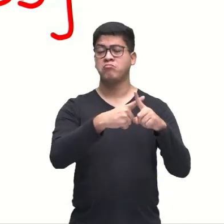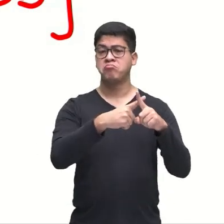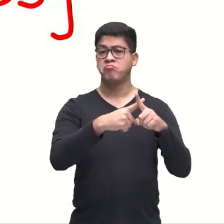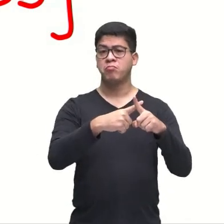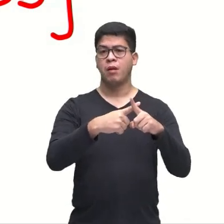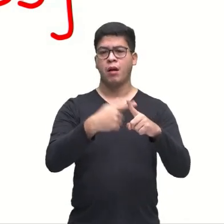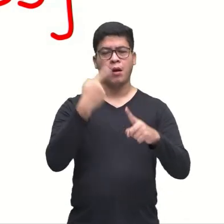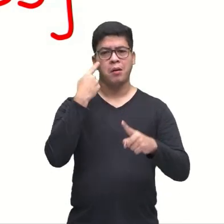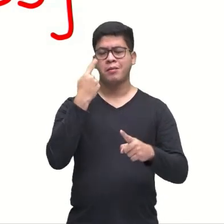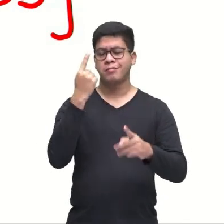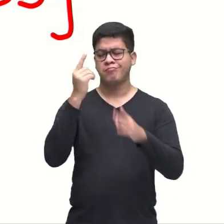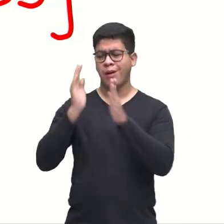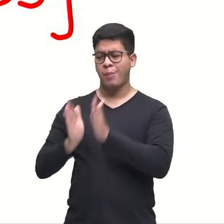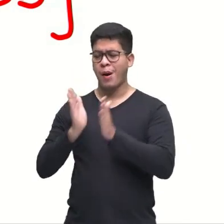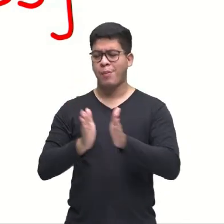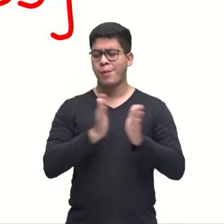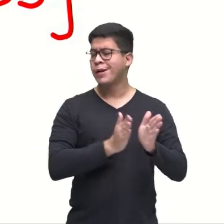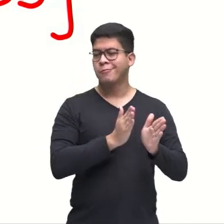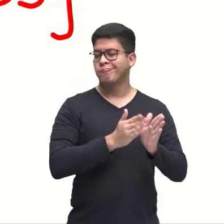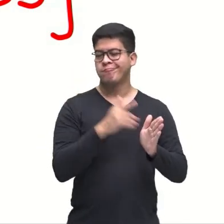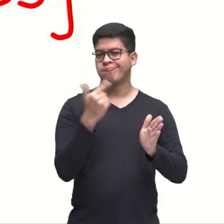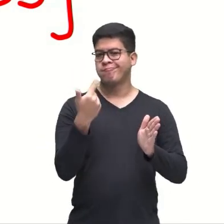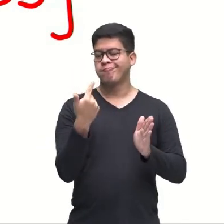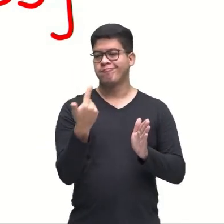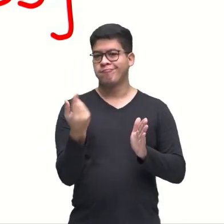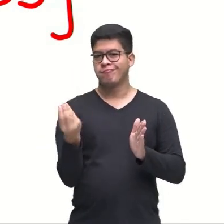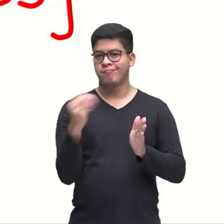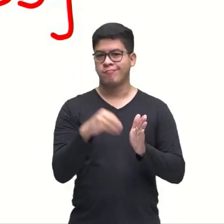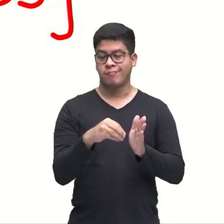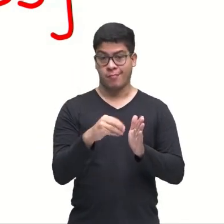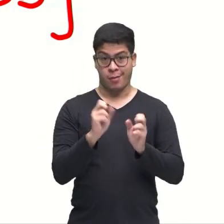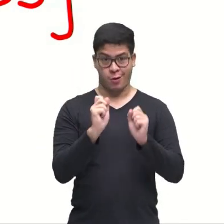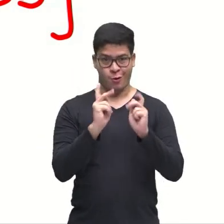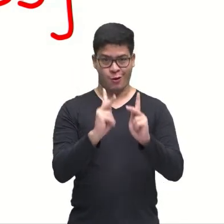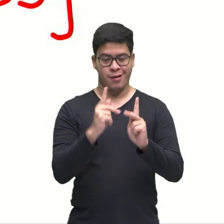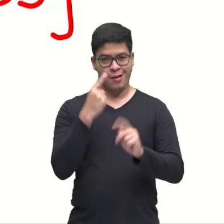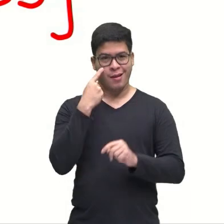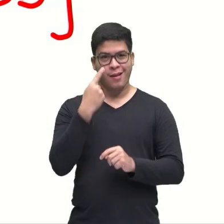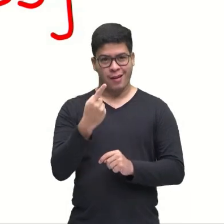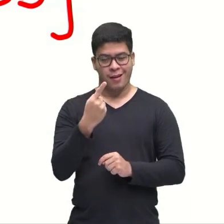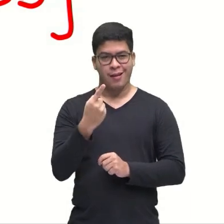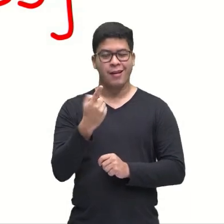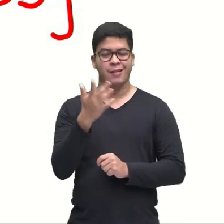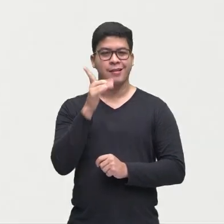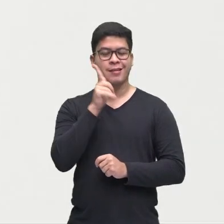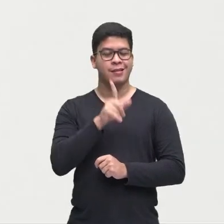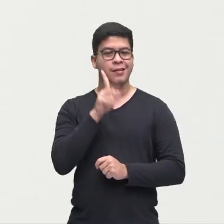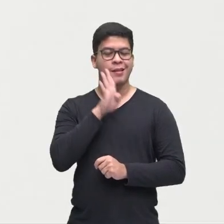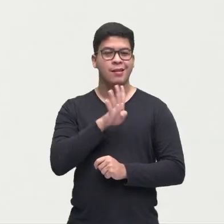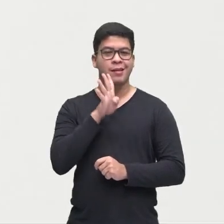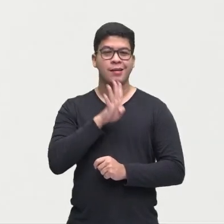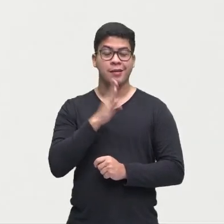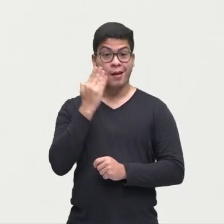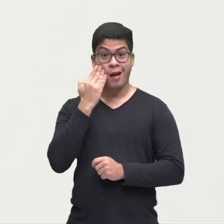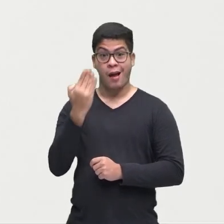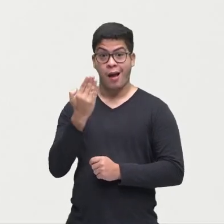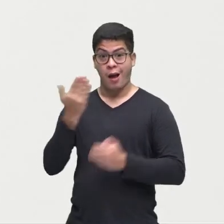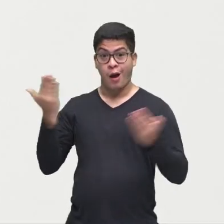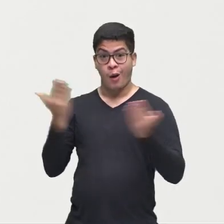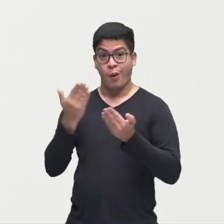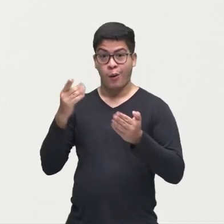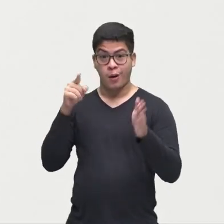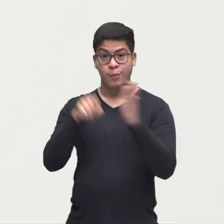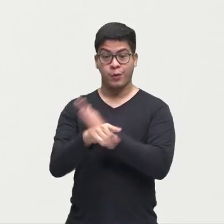nessa sequência que nós fizemos, nessa contagem. Bacana, pessoal? Então, essa daí foi a questão de número 1. Vamos agora para a questão de número 2,